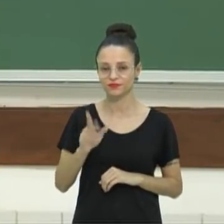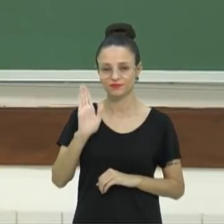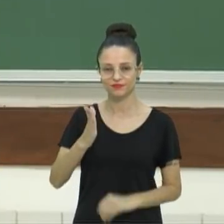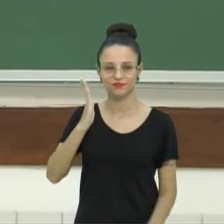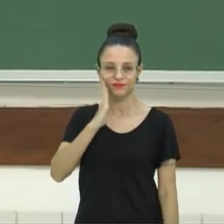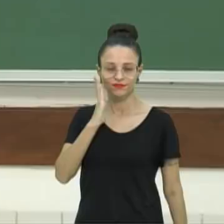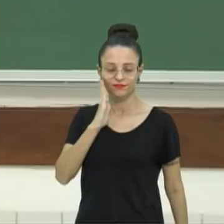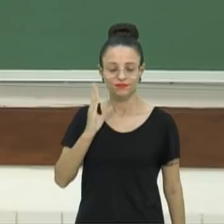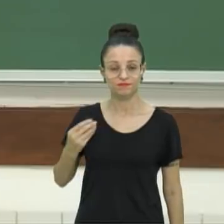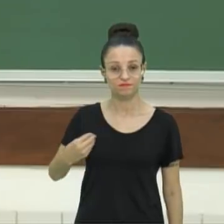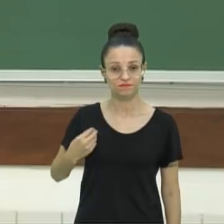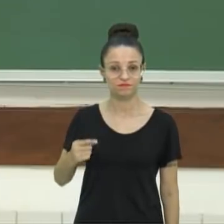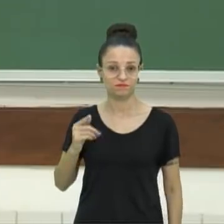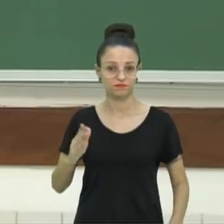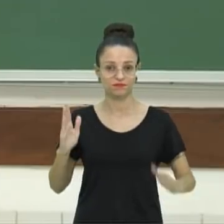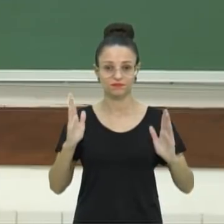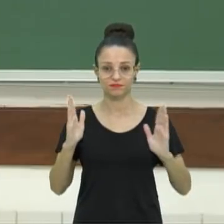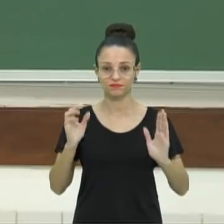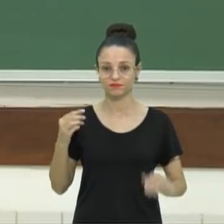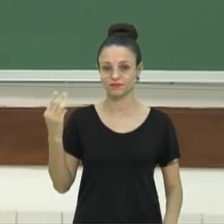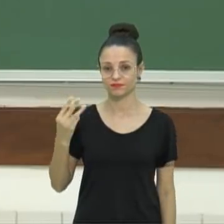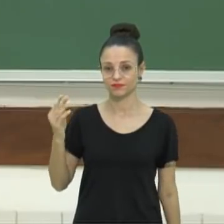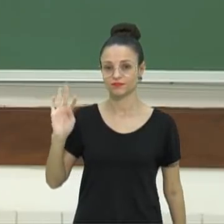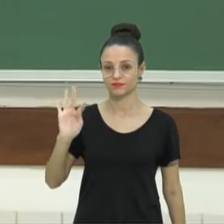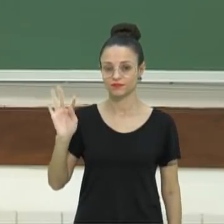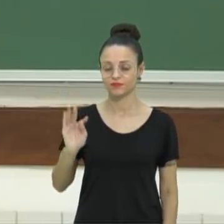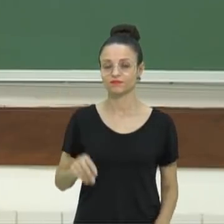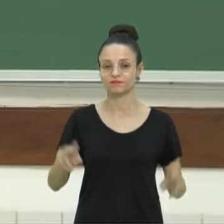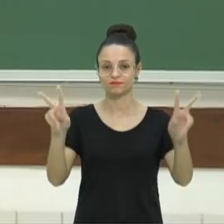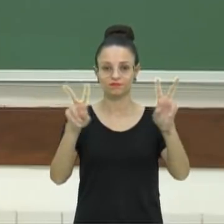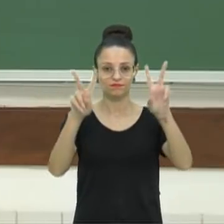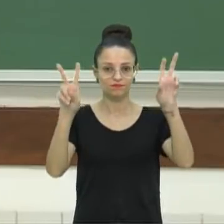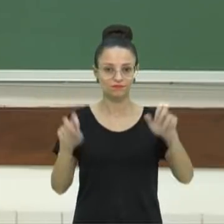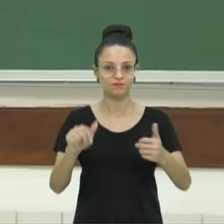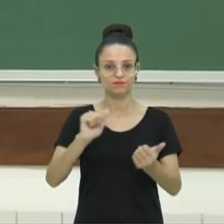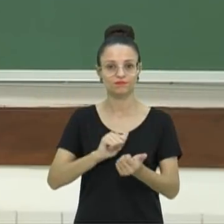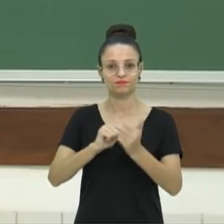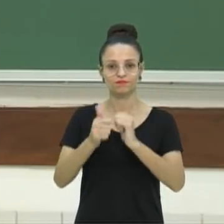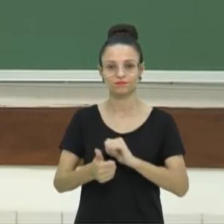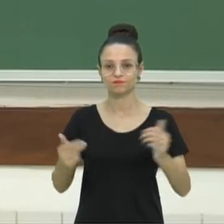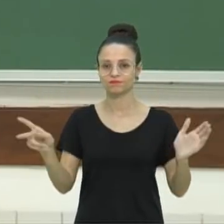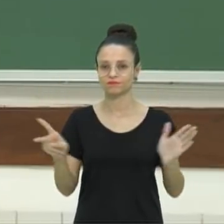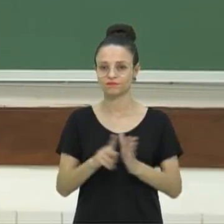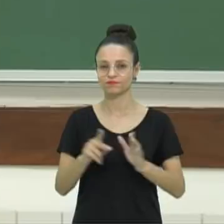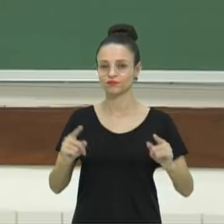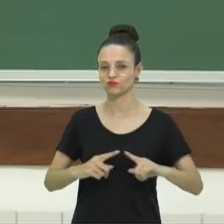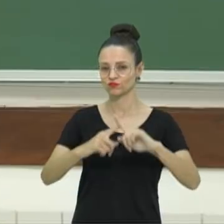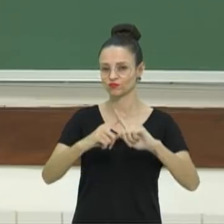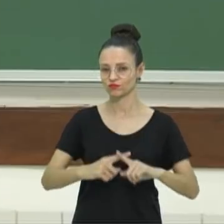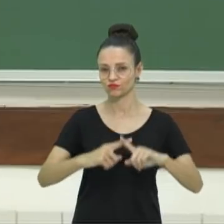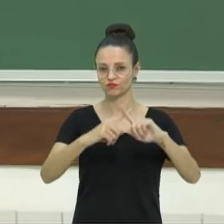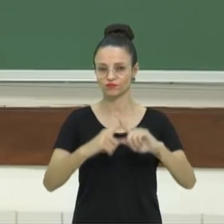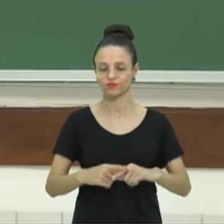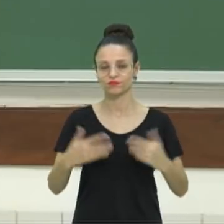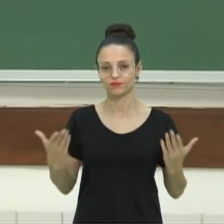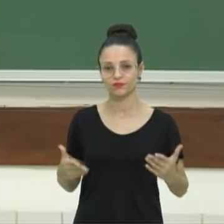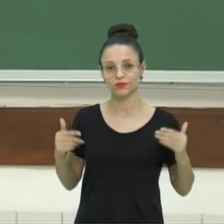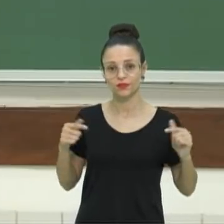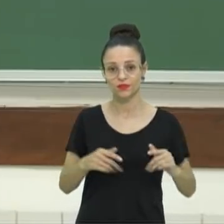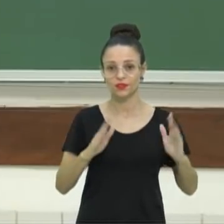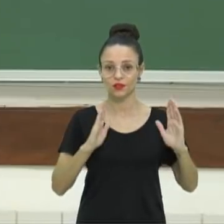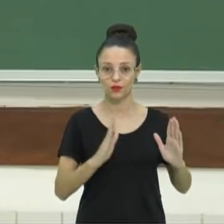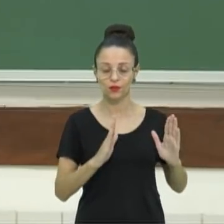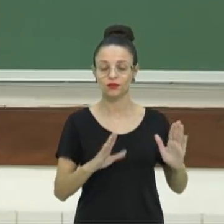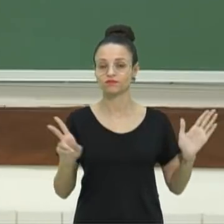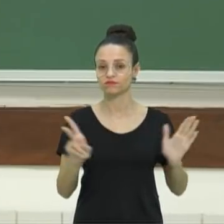trimestre, estamos trabalhando os esportes de combate. Neste primeiro momento, esportes olímpicos,